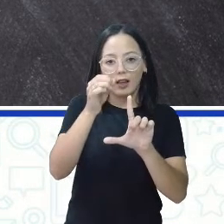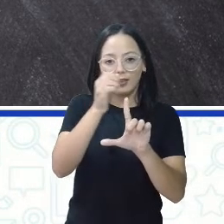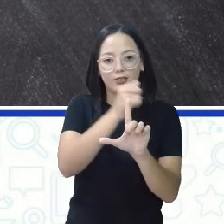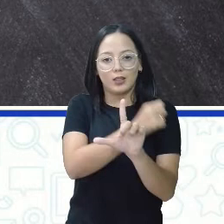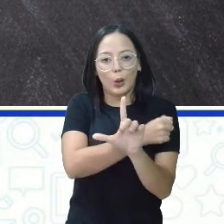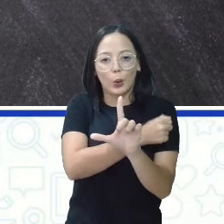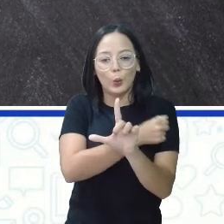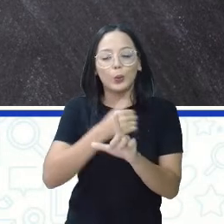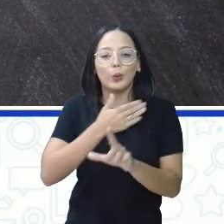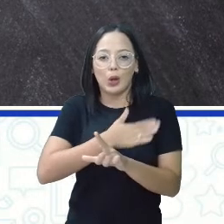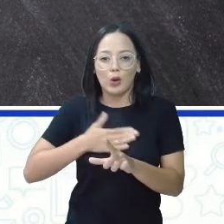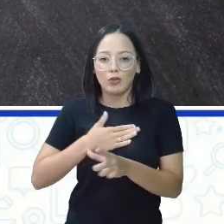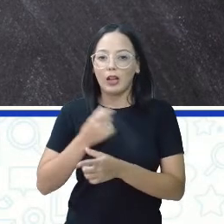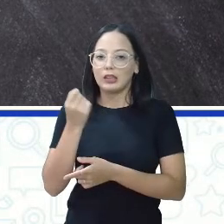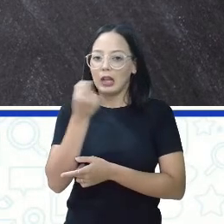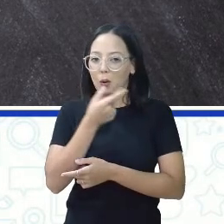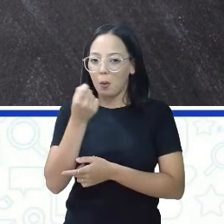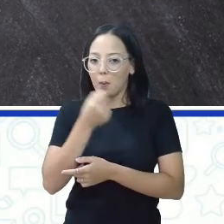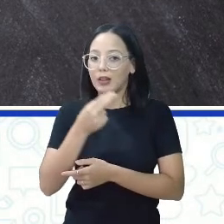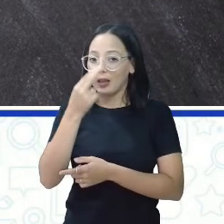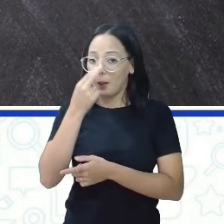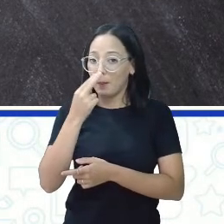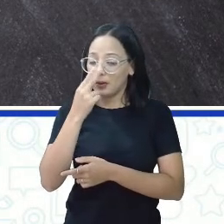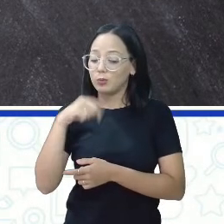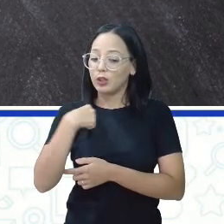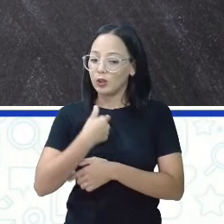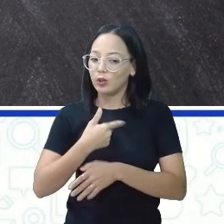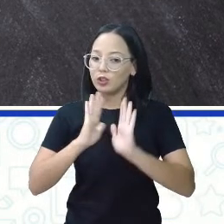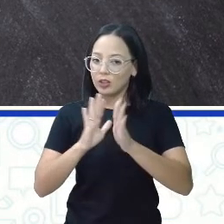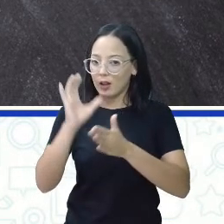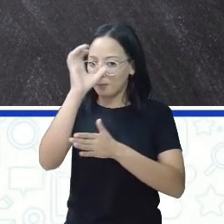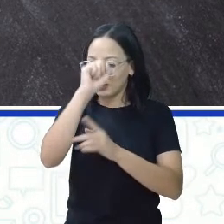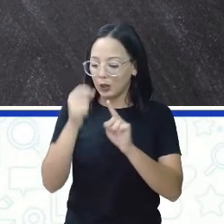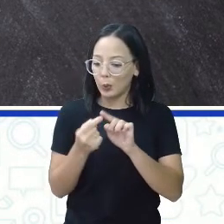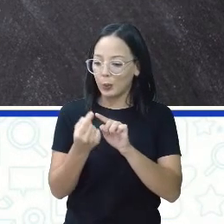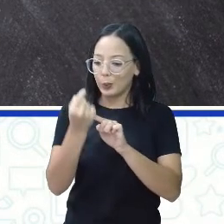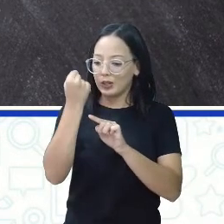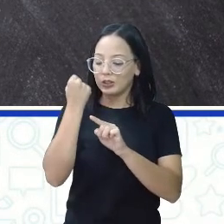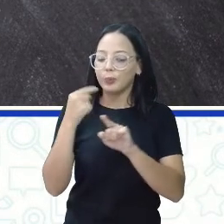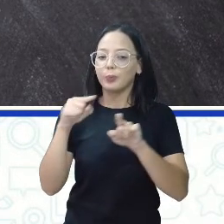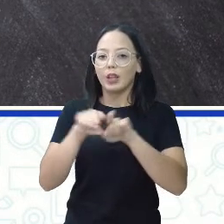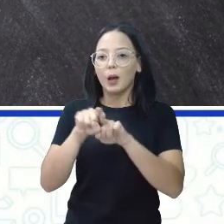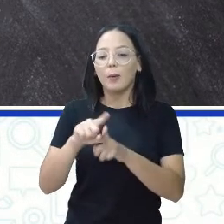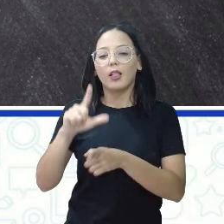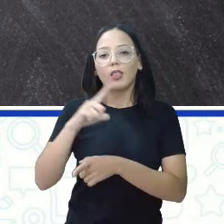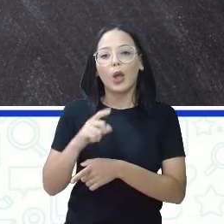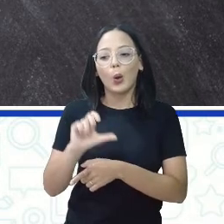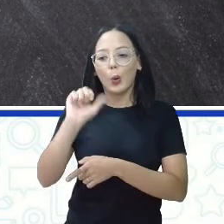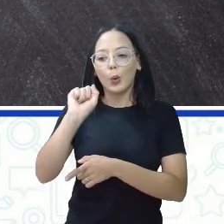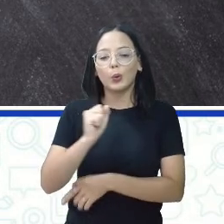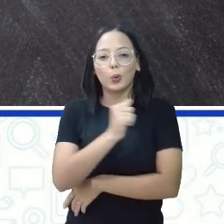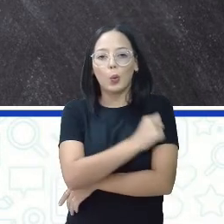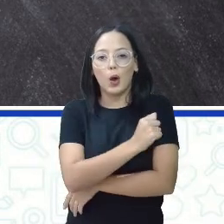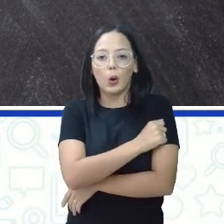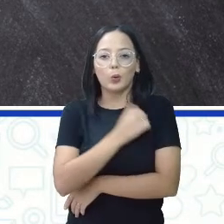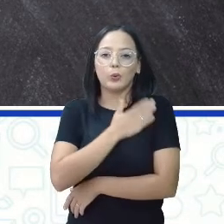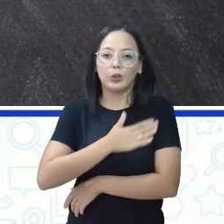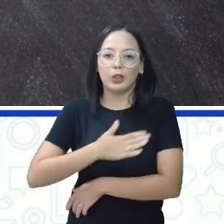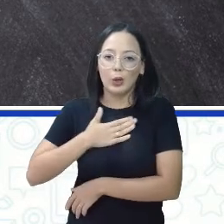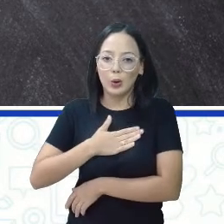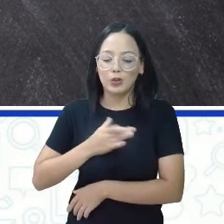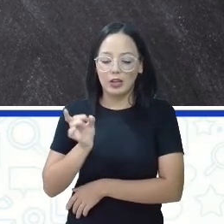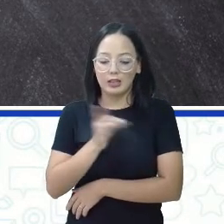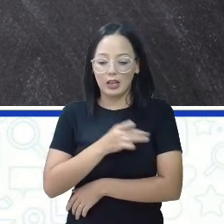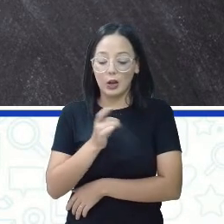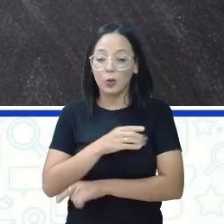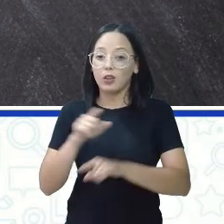que gostaram da comédia, mesmo dado que a gente já viu antes, né? A gente tem aí 8 alunos que gostam do terror suspense e depois a